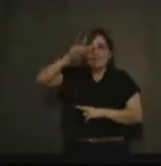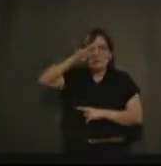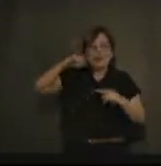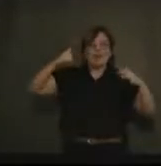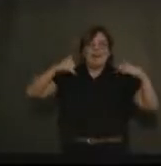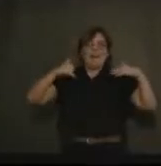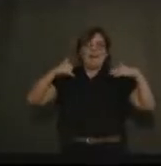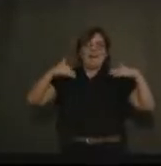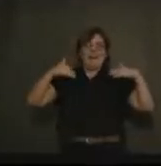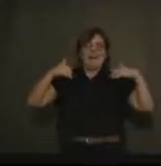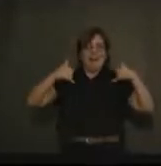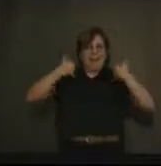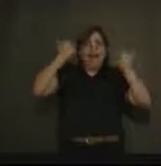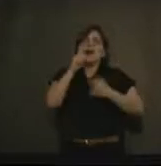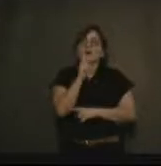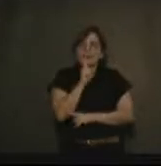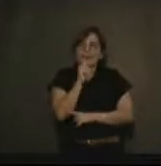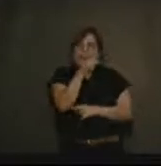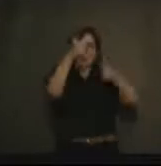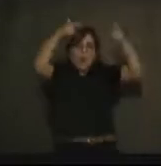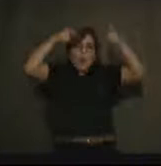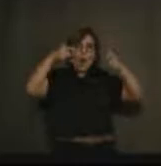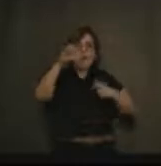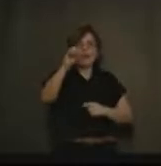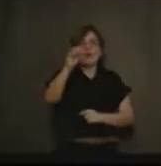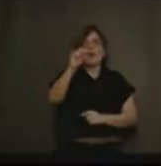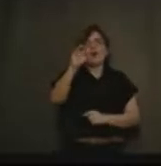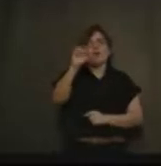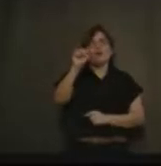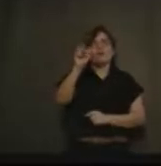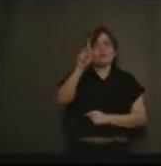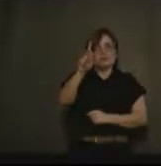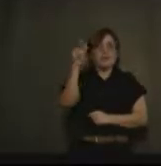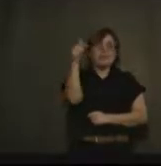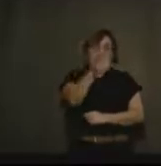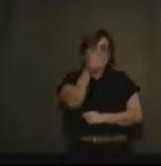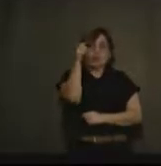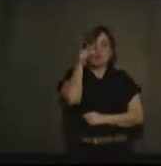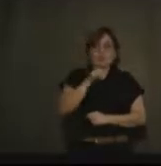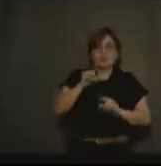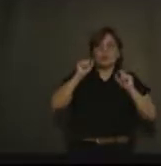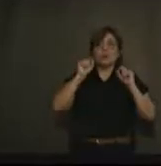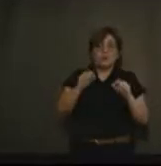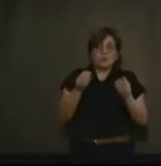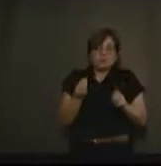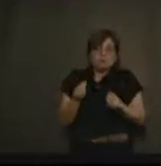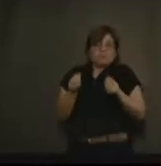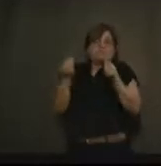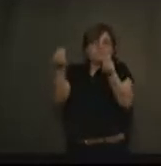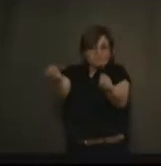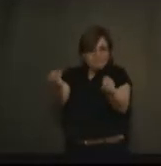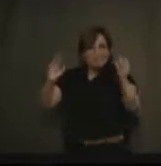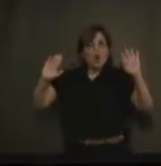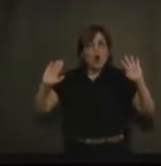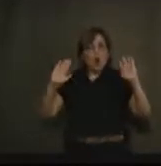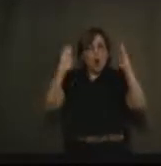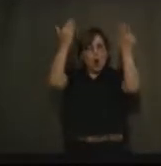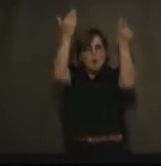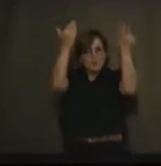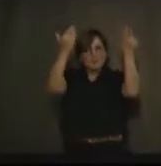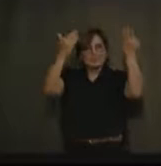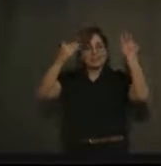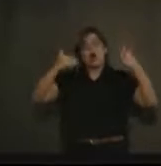O rei conseguiu, e Mittag e Leffler conseguiram, por linhas tortas, dar à comemoração do aniversário uma